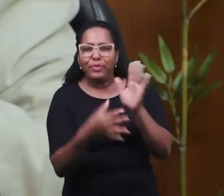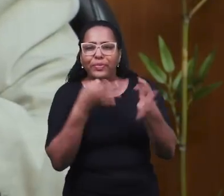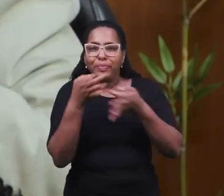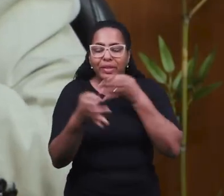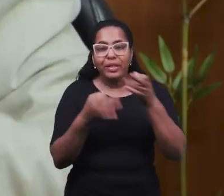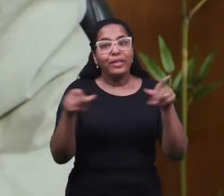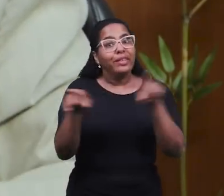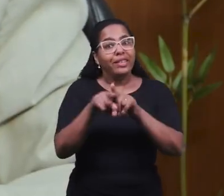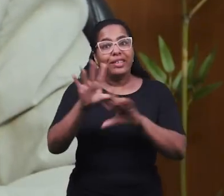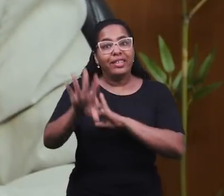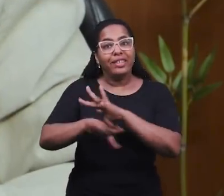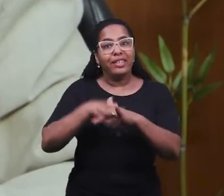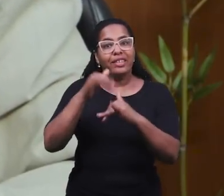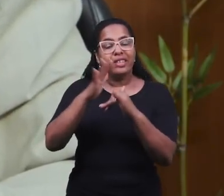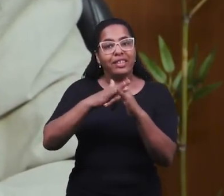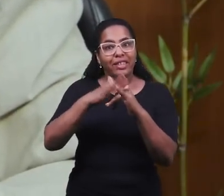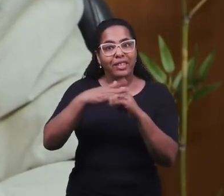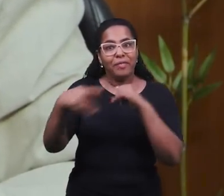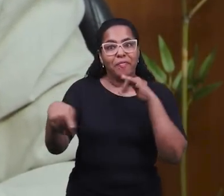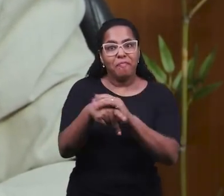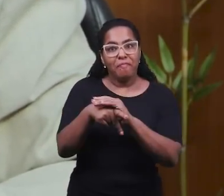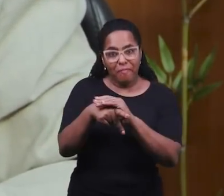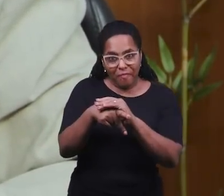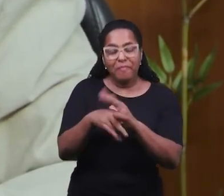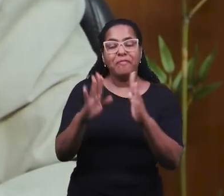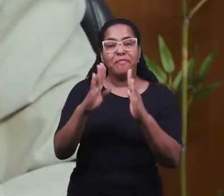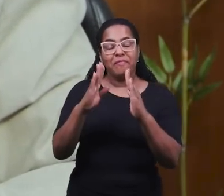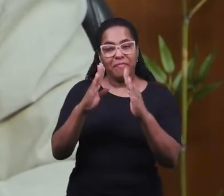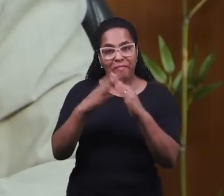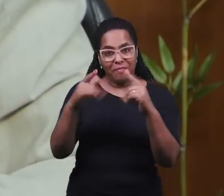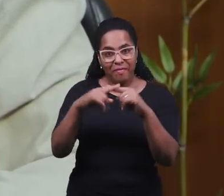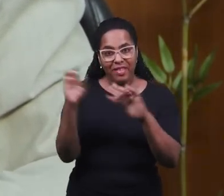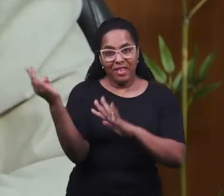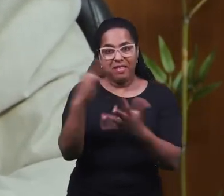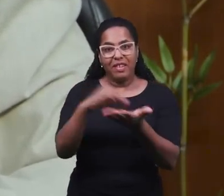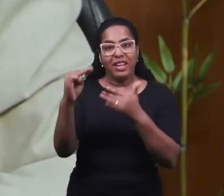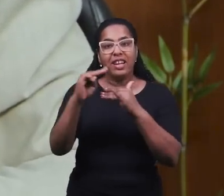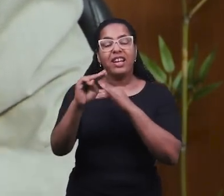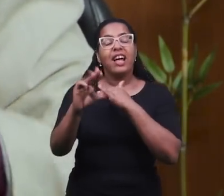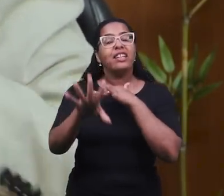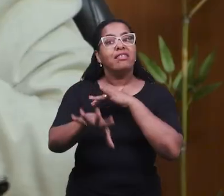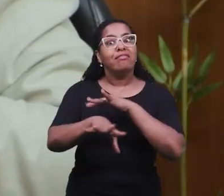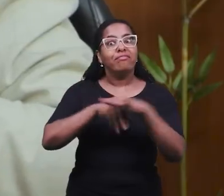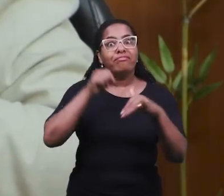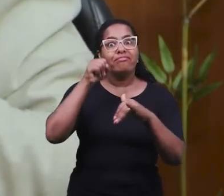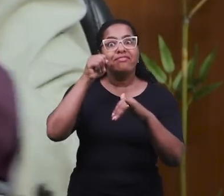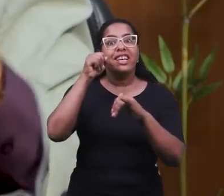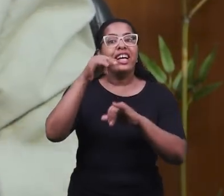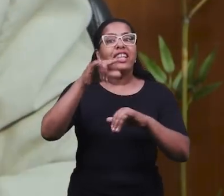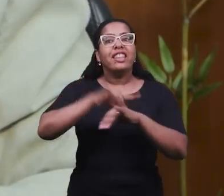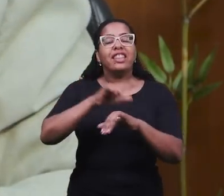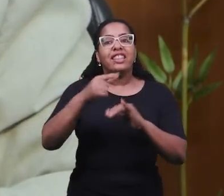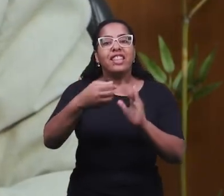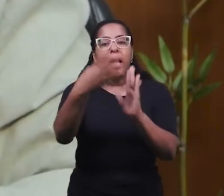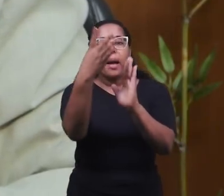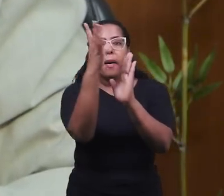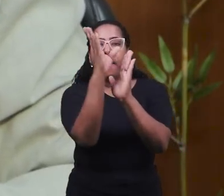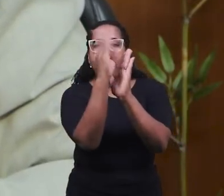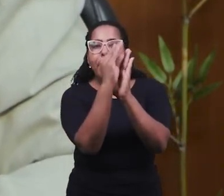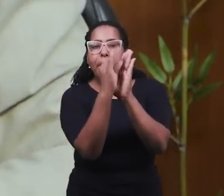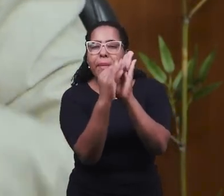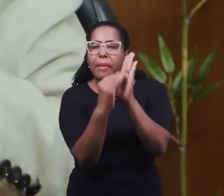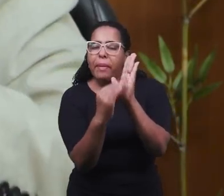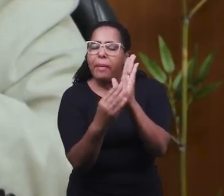estar nos assistindo pelo canal da Igreja Cristã Maranata no YouTube, um canal que tem uma quantidade impressionante de